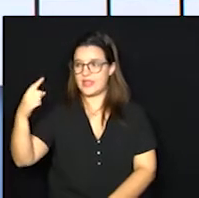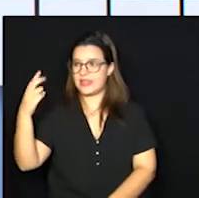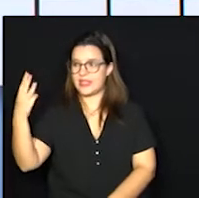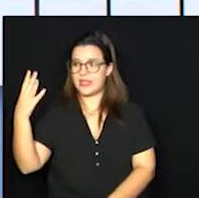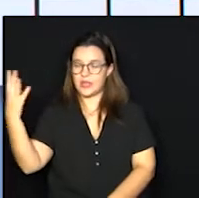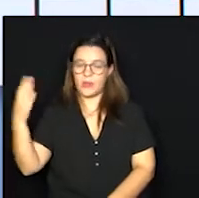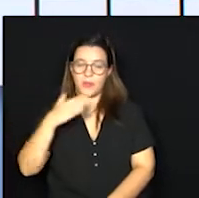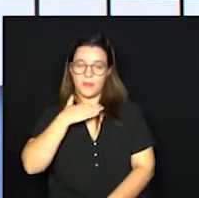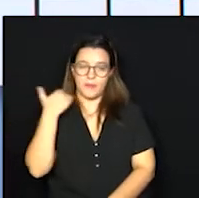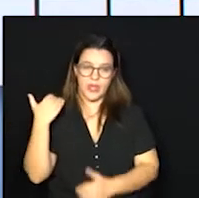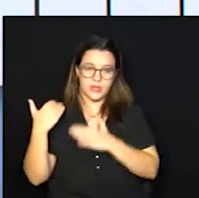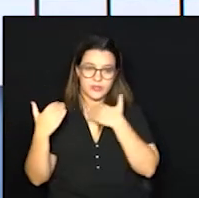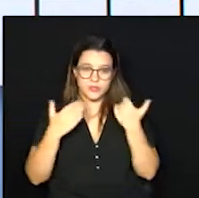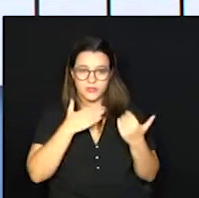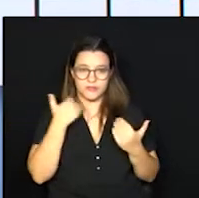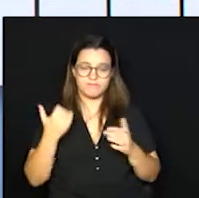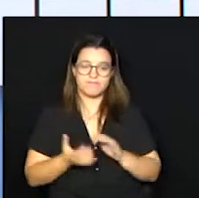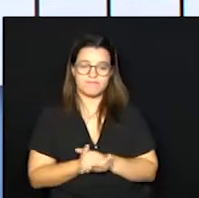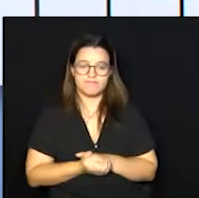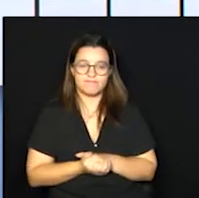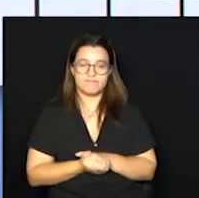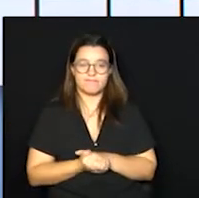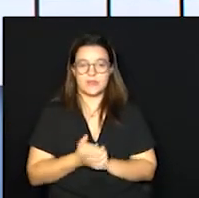157.134 óbitos. São